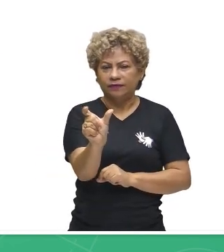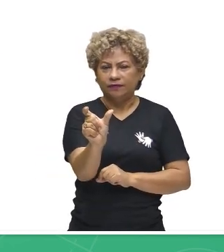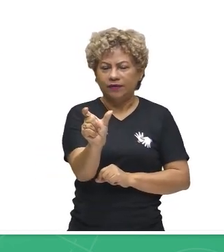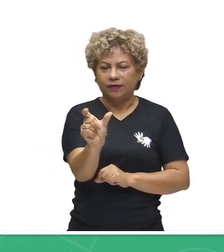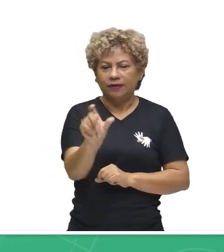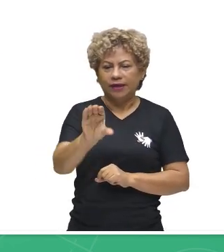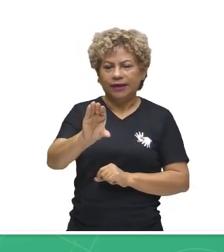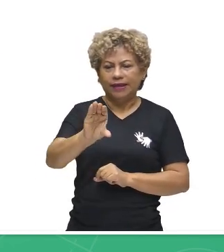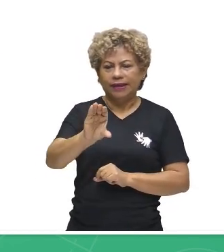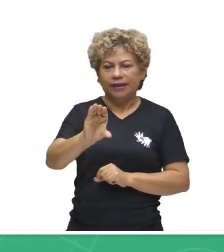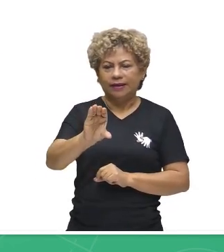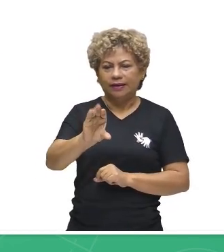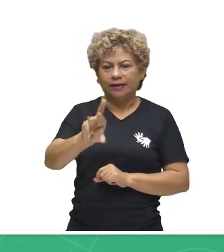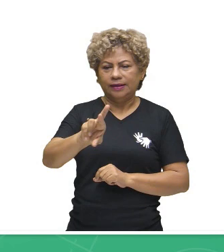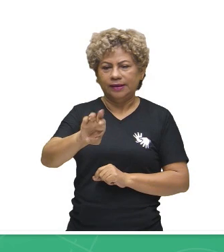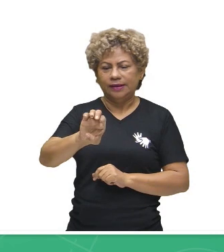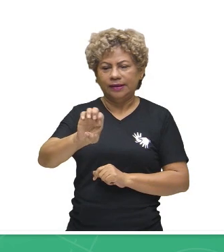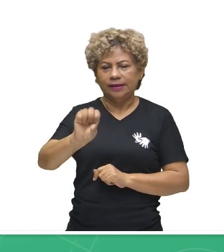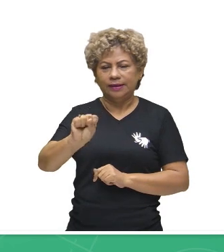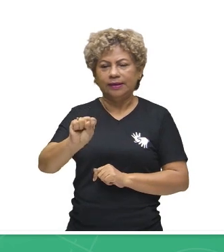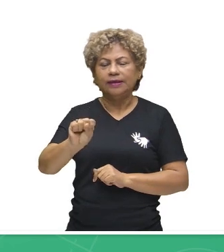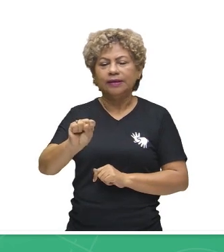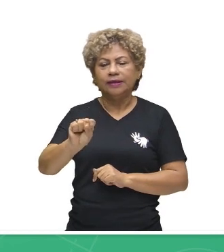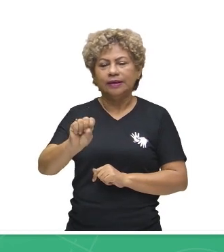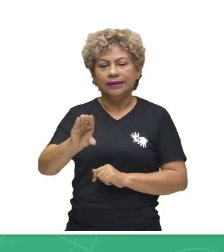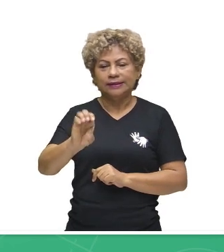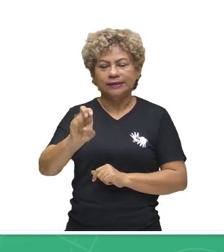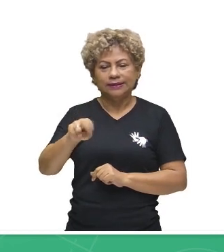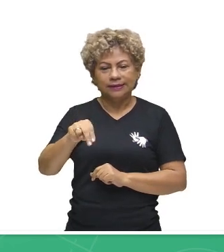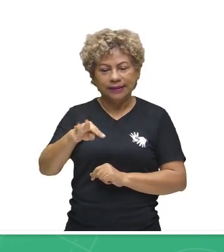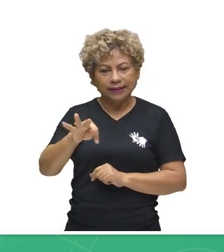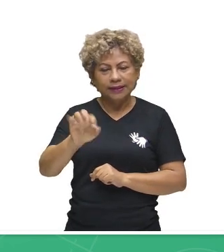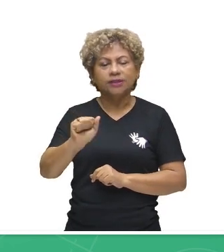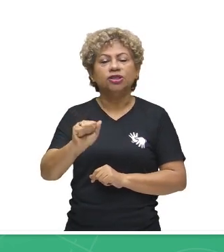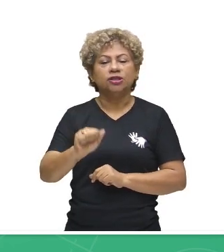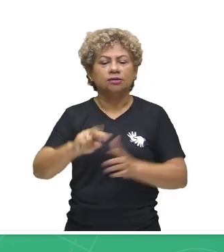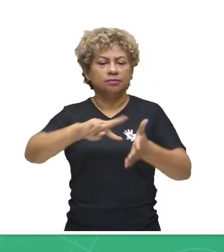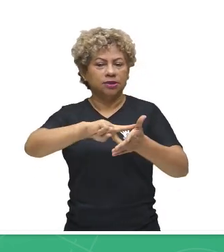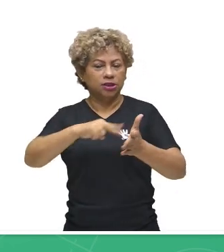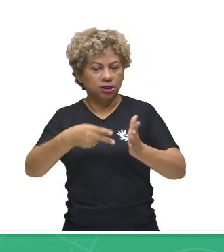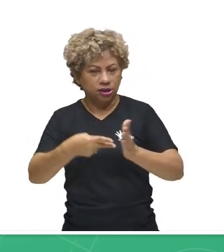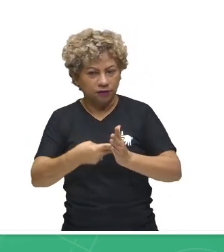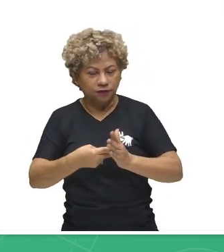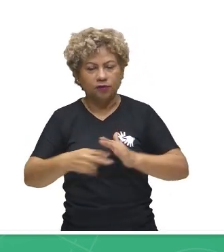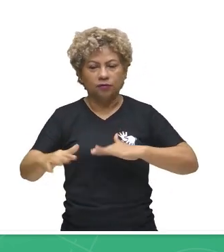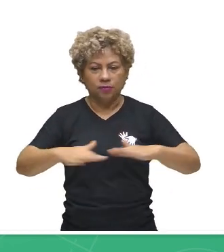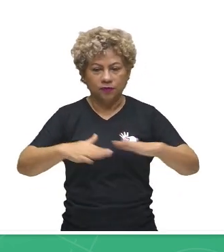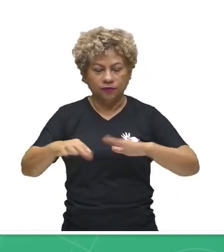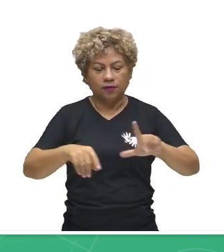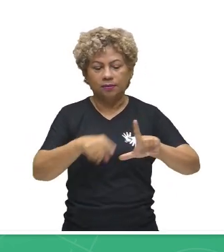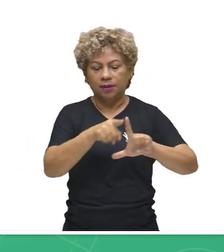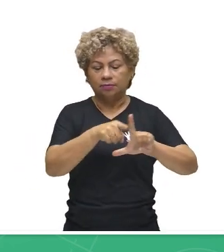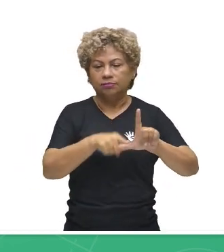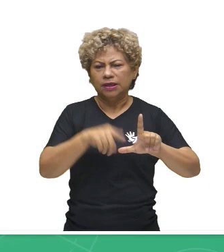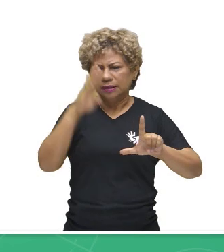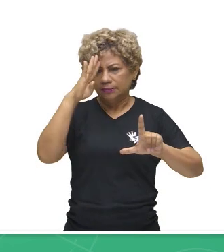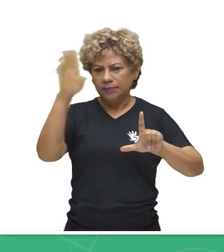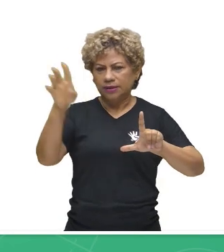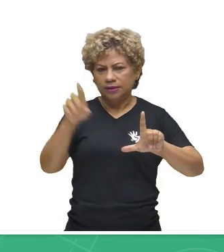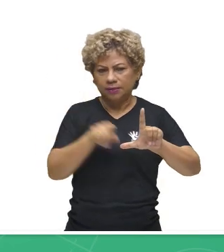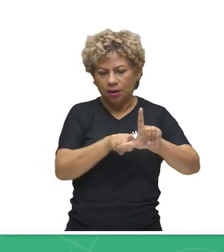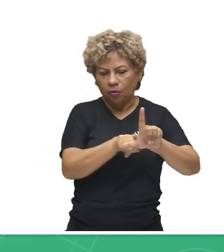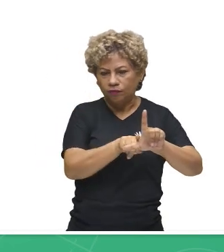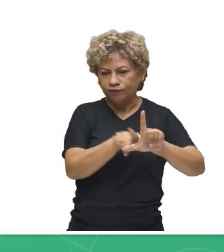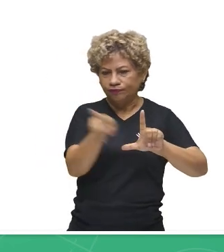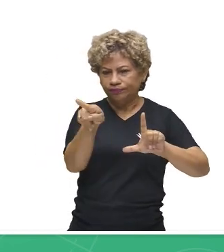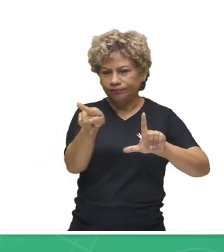de função crescente? No caso do movimento uniforme, nós temos aí a principal característica, que é o